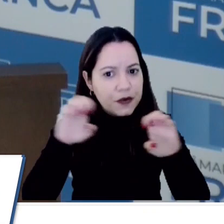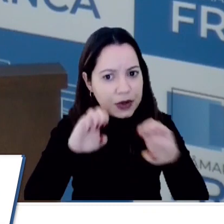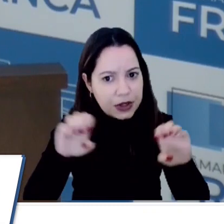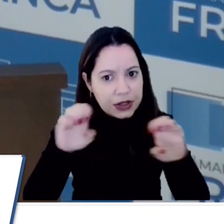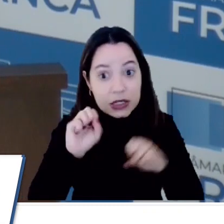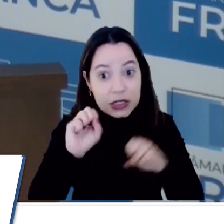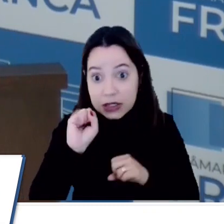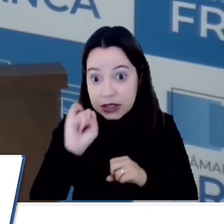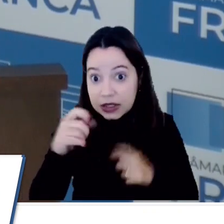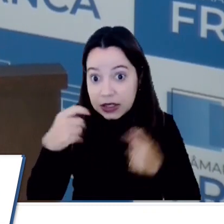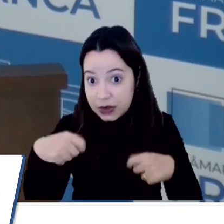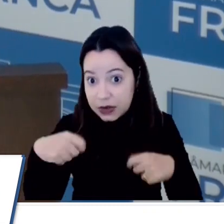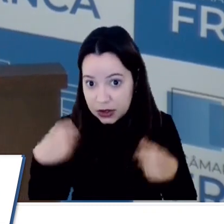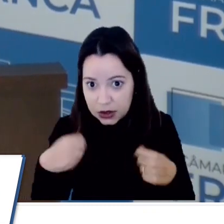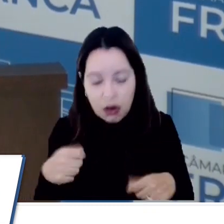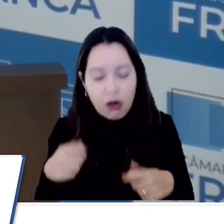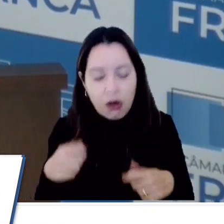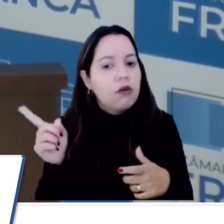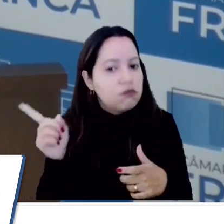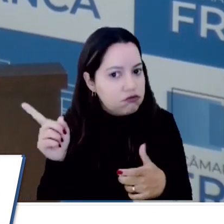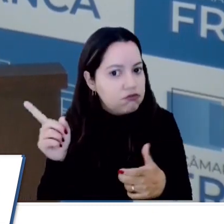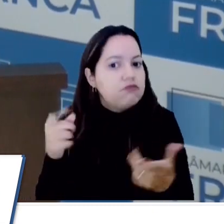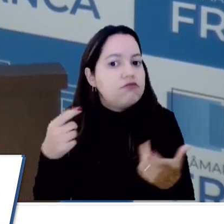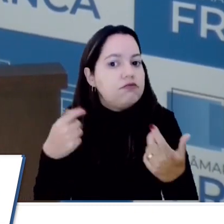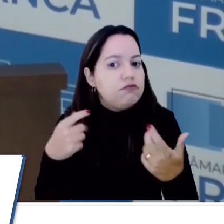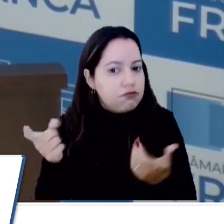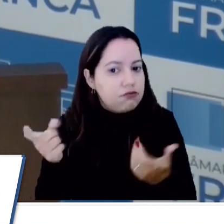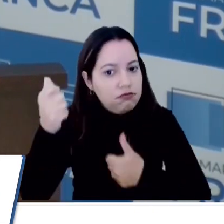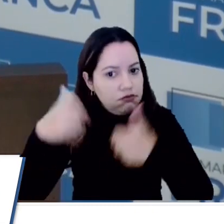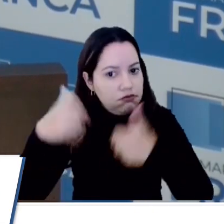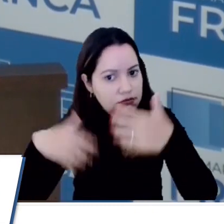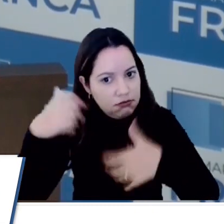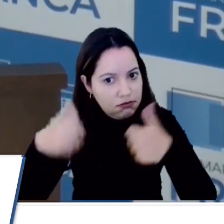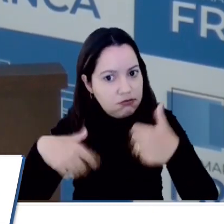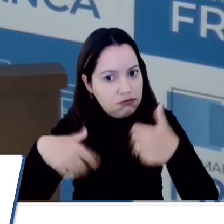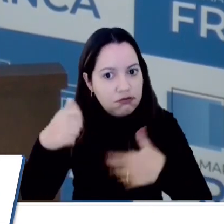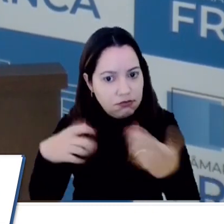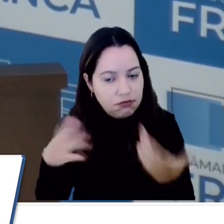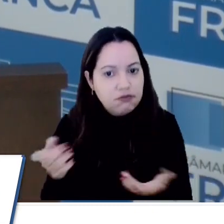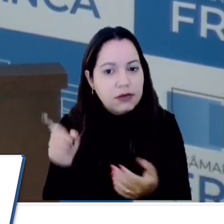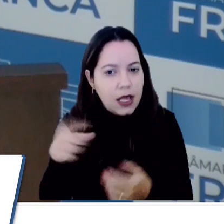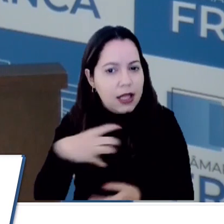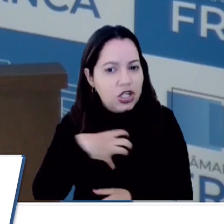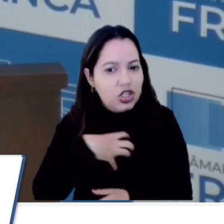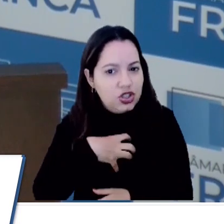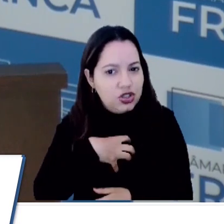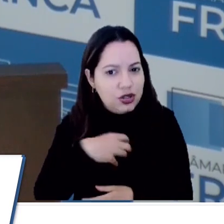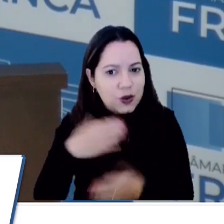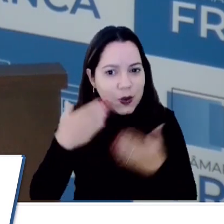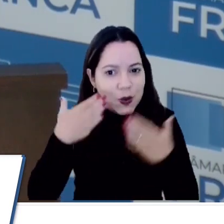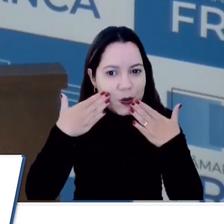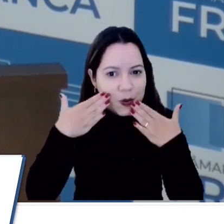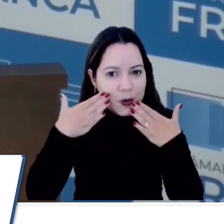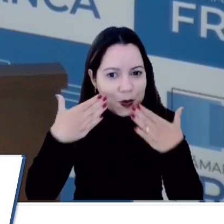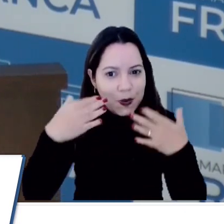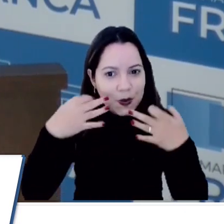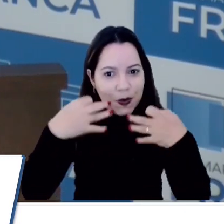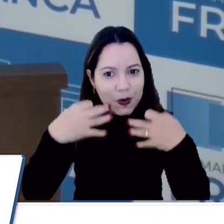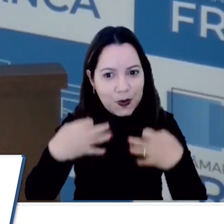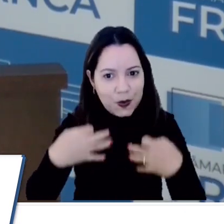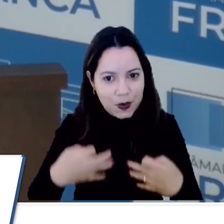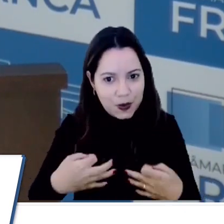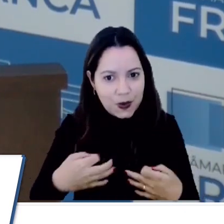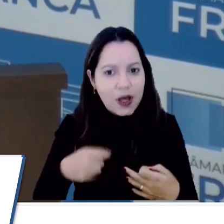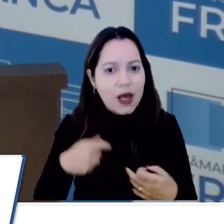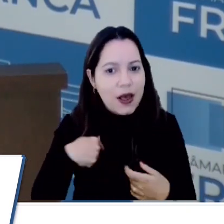as palavras. E a tia Ivone, ela muitas vezes evangelizava com o jeito dela ser. Então hoje para mim é uma